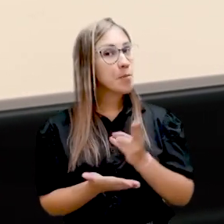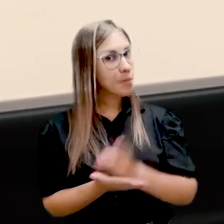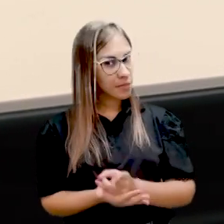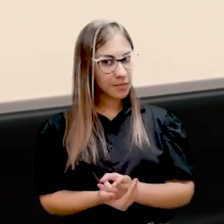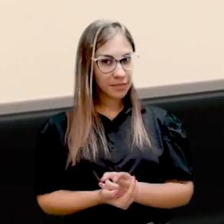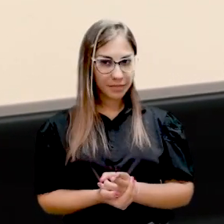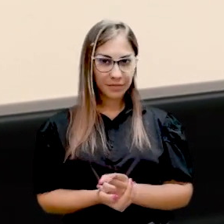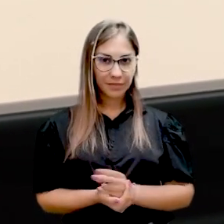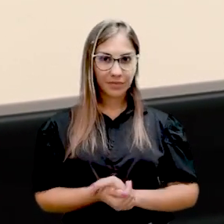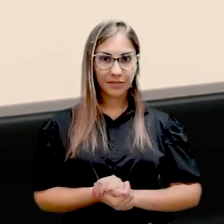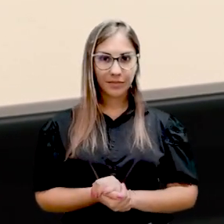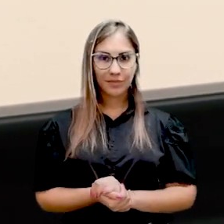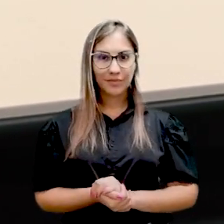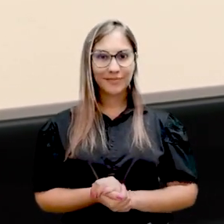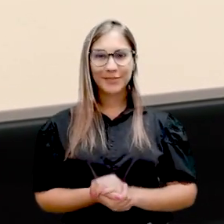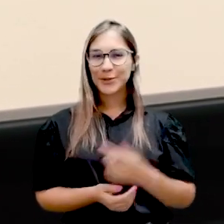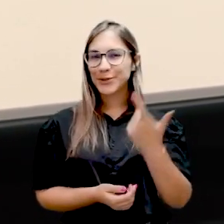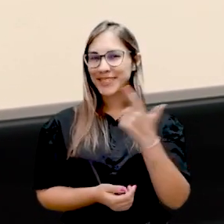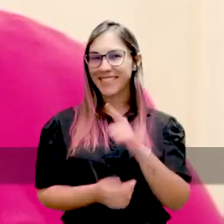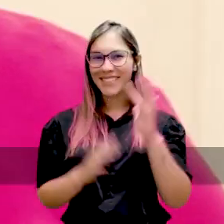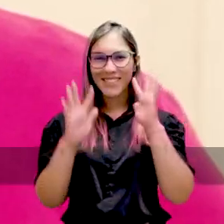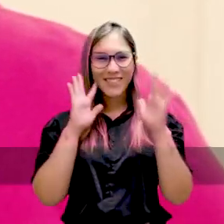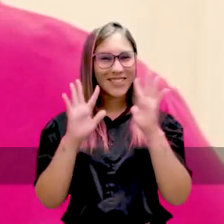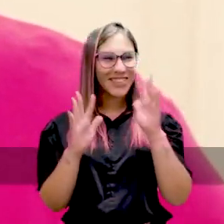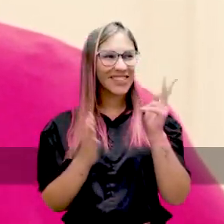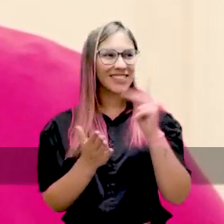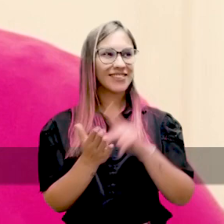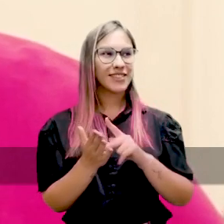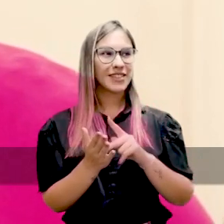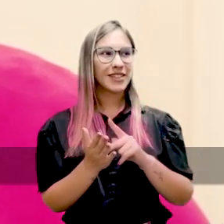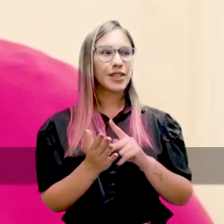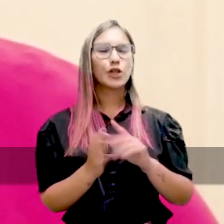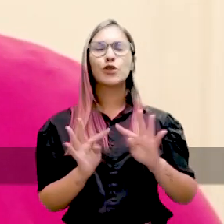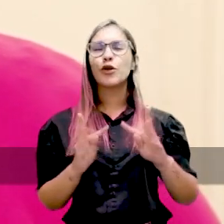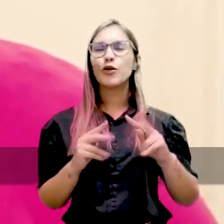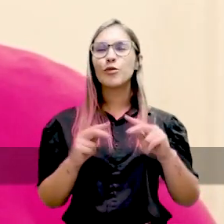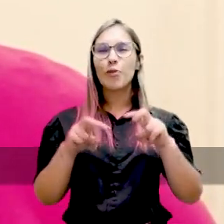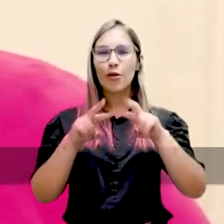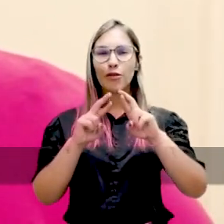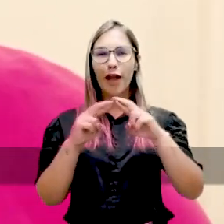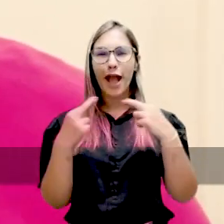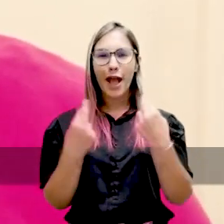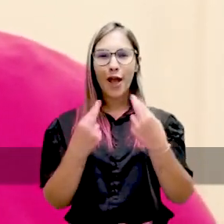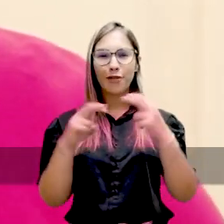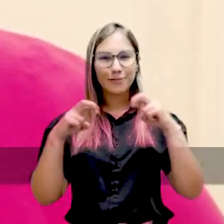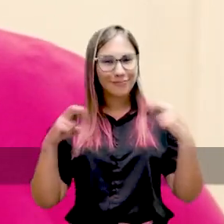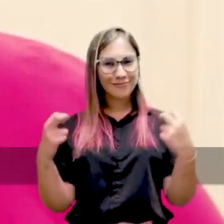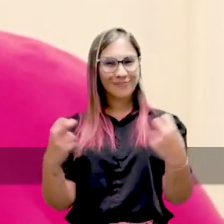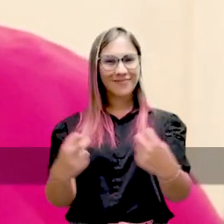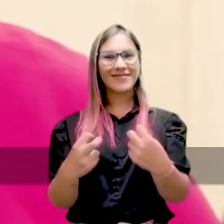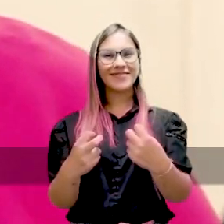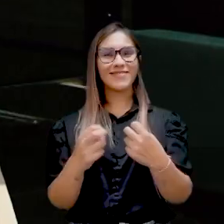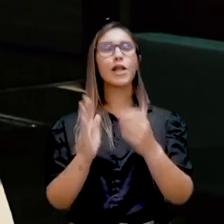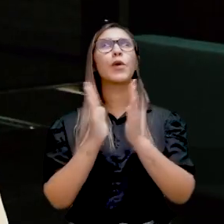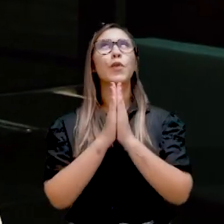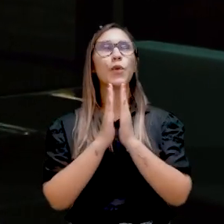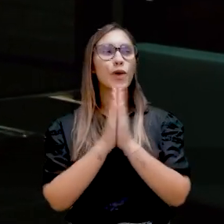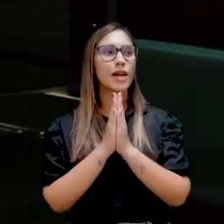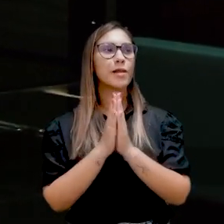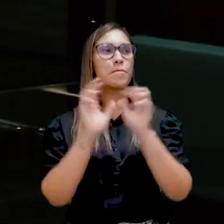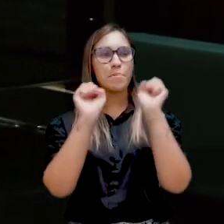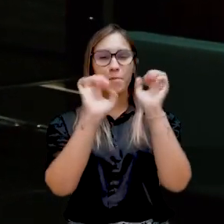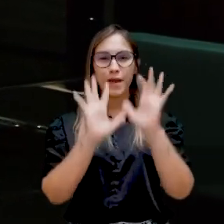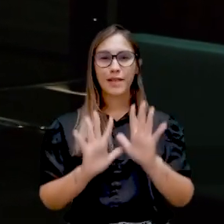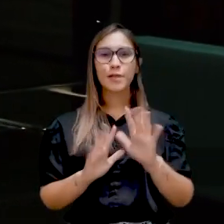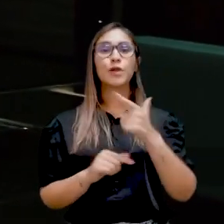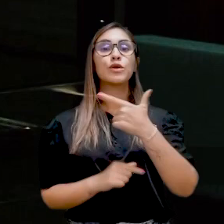continuemos realizando os nossos sonhos. Todo mundo comemorando em volta da mesa, orando, dando bênçãos. Desejo